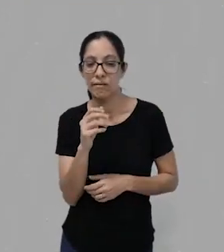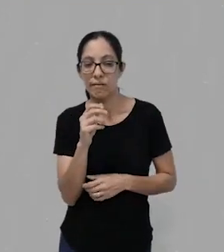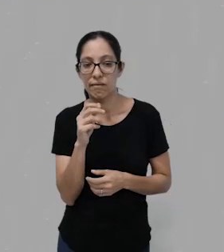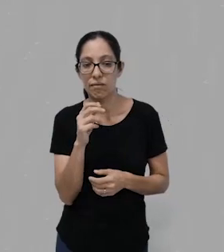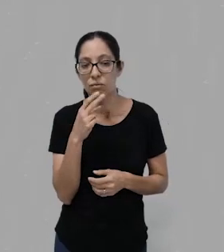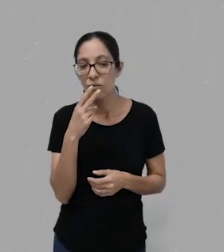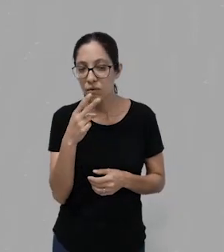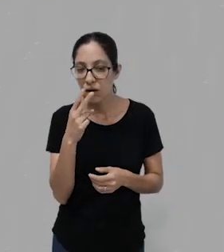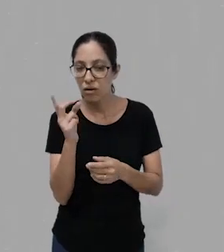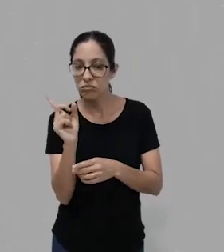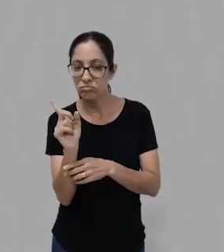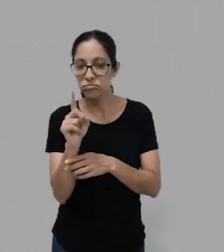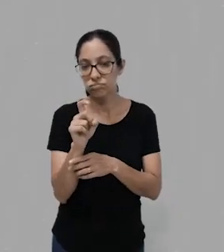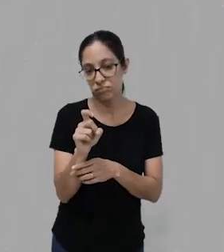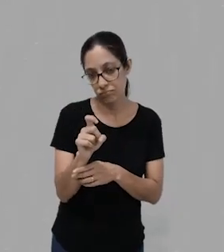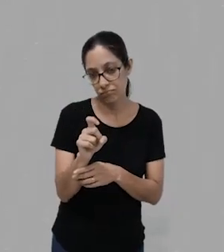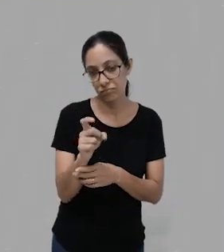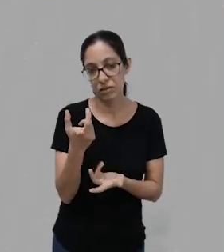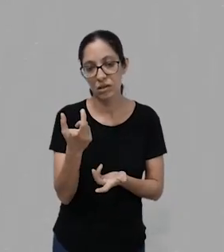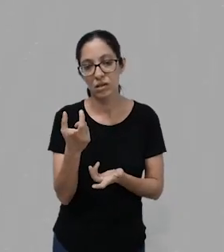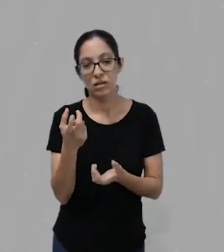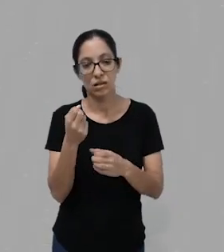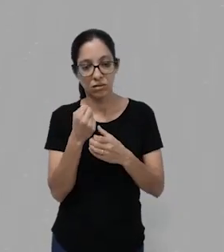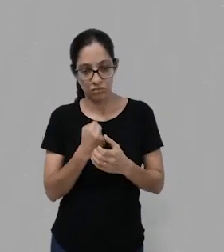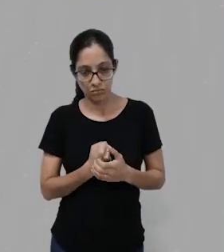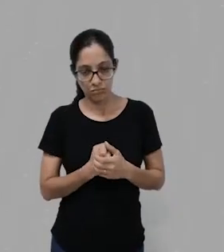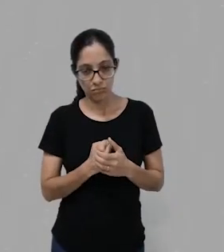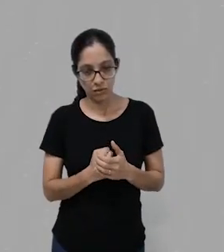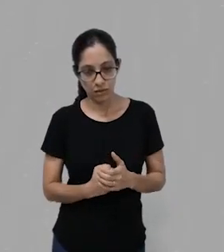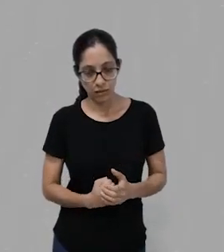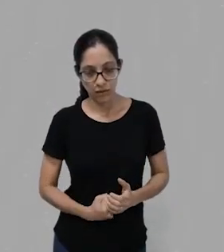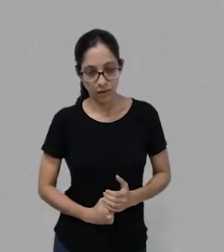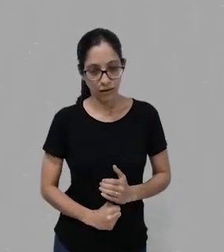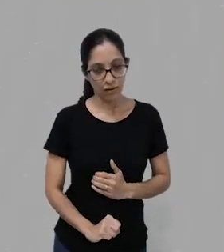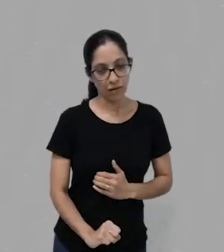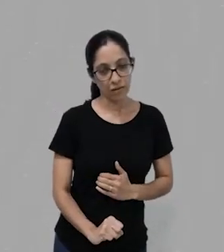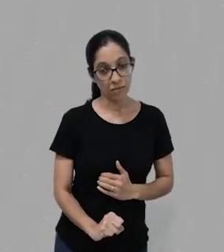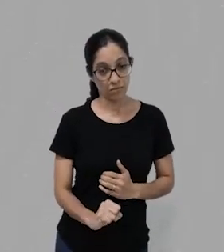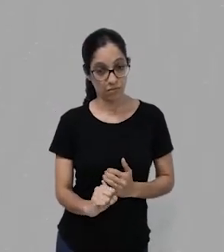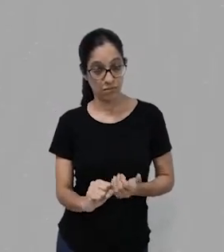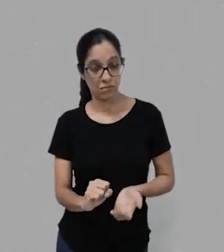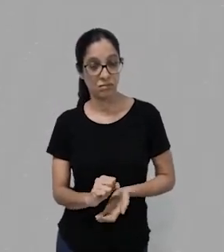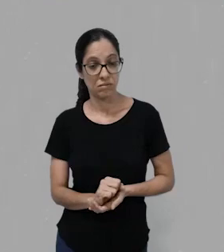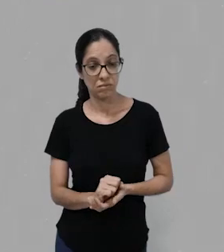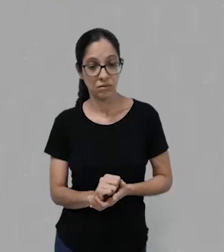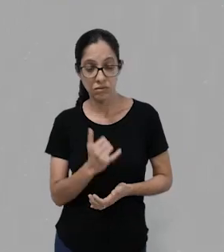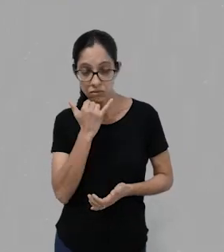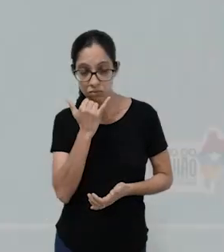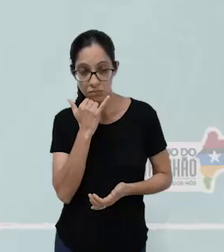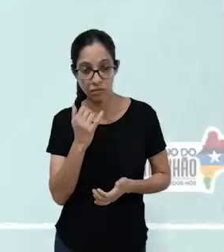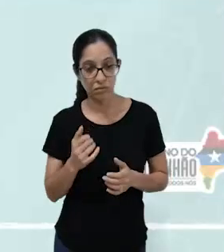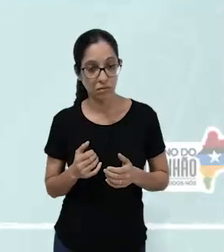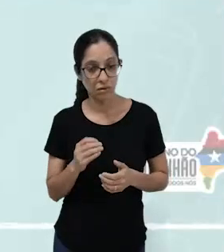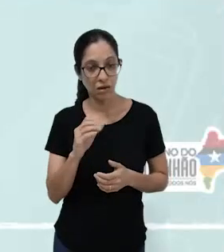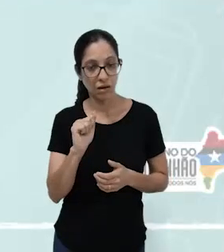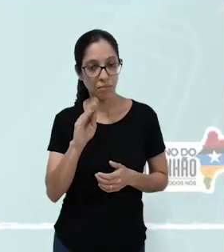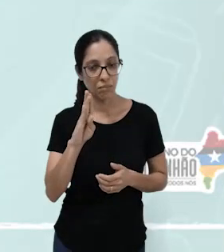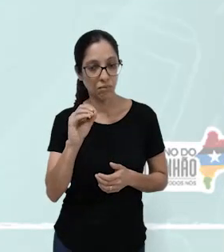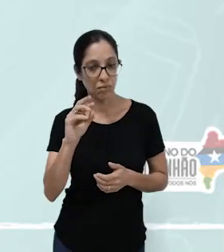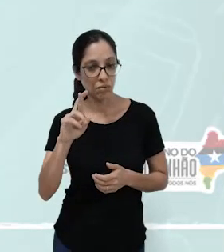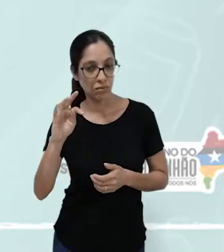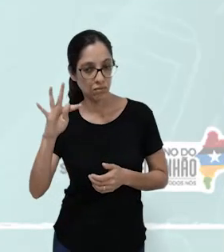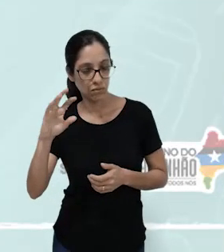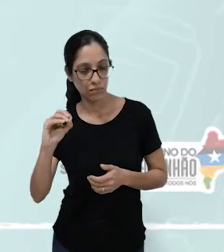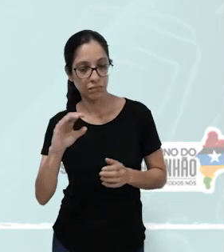é uma imagem que choque realmente aquele indivíduo para tentar fazer com que ele saia desse vício. Está aqui, o